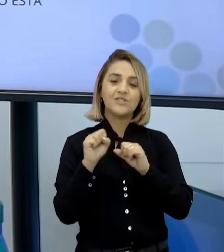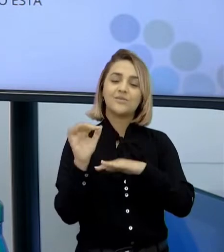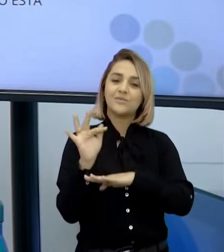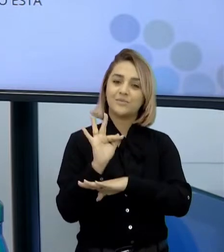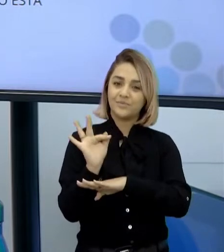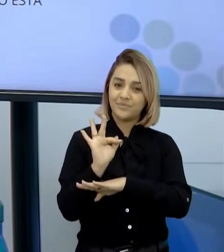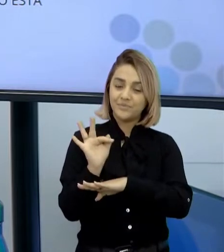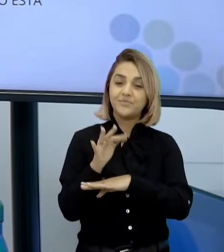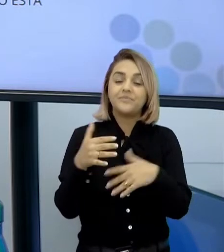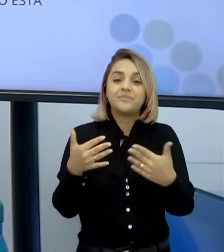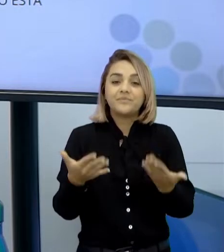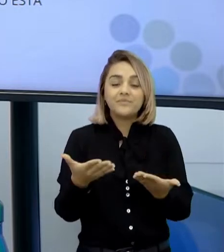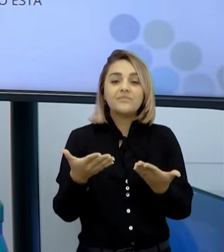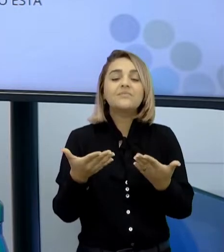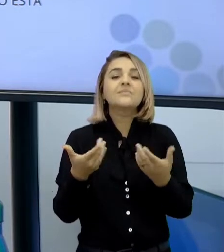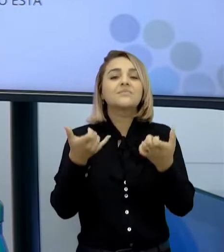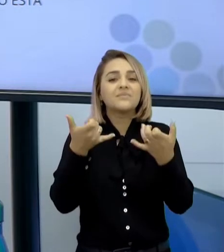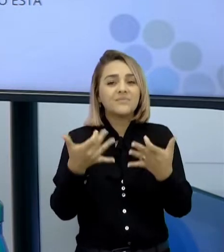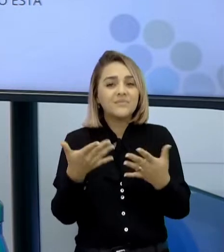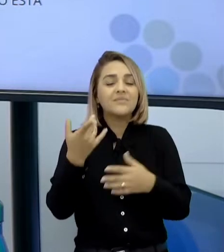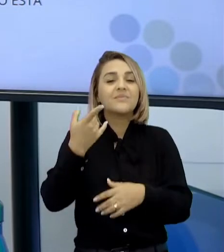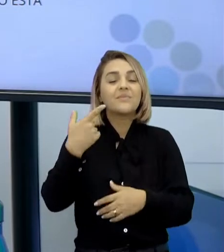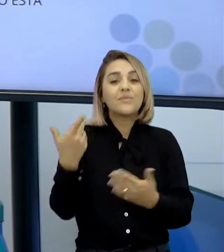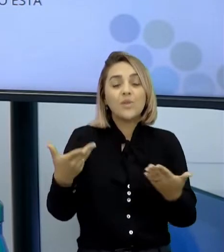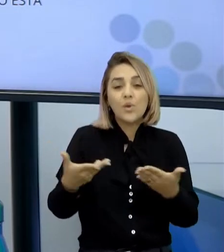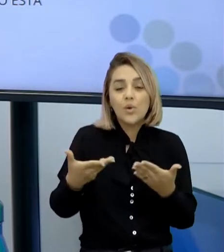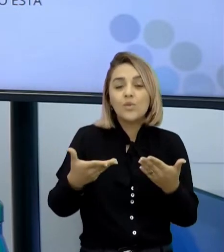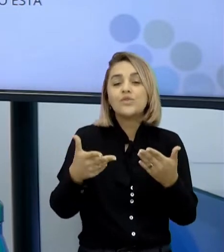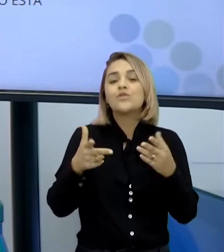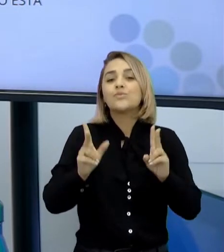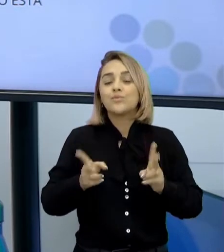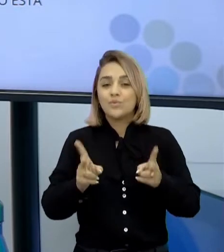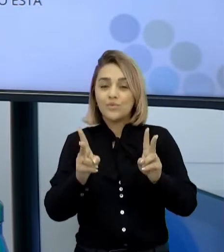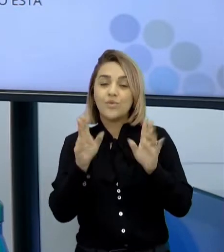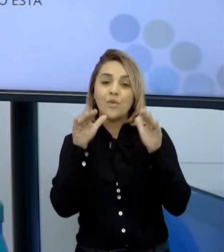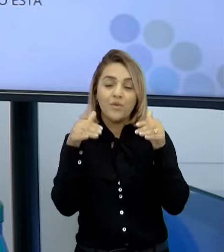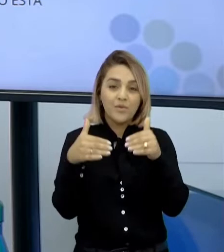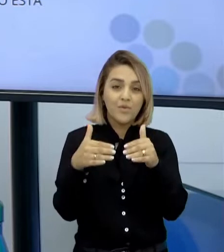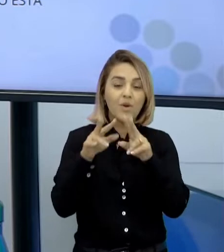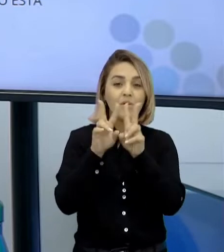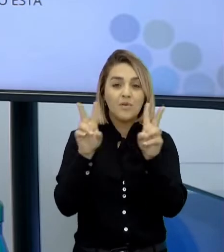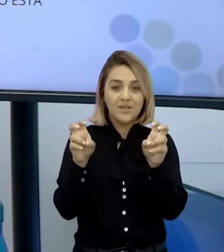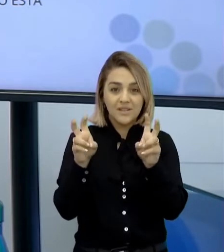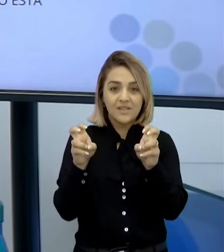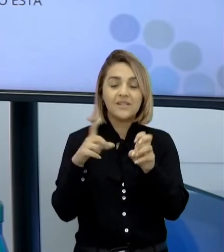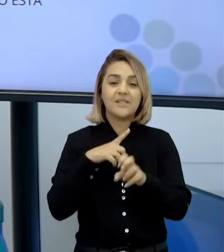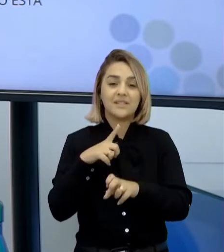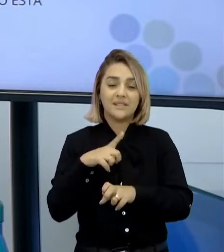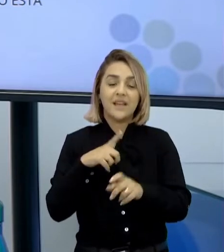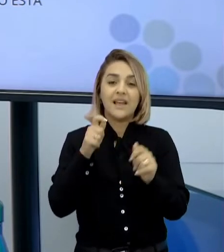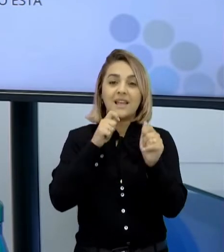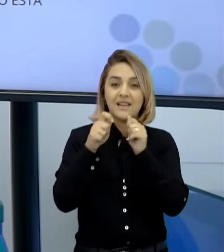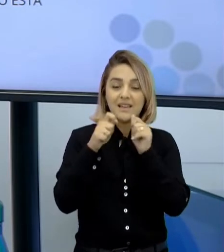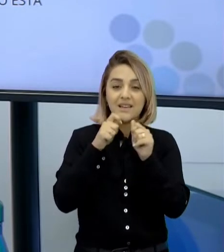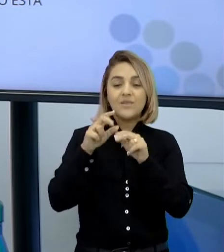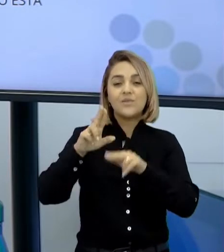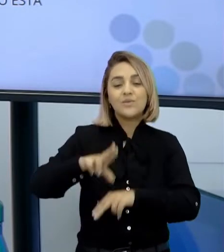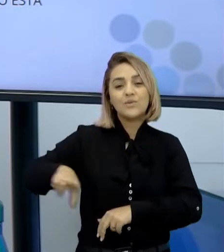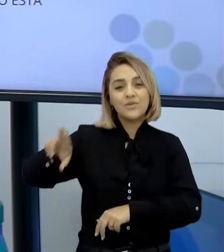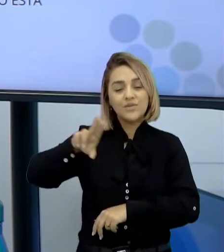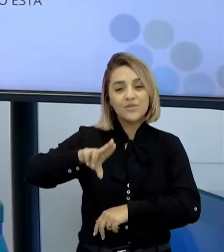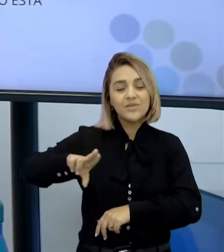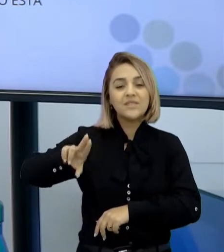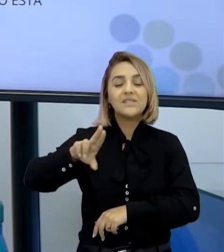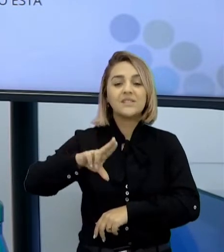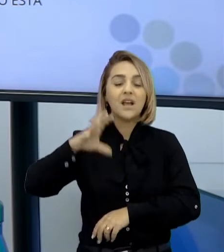formal, tá bom? Como eu falei, então, continuamos hoje sobre esse assunto, focando aí numa entrevista por meio do podcast e como que ficaria